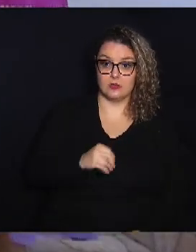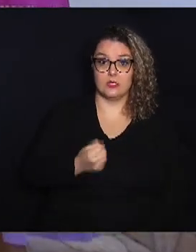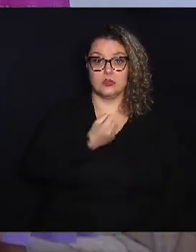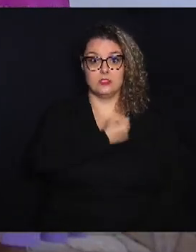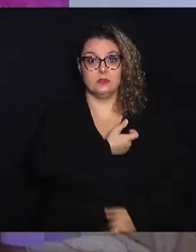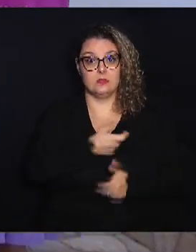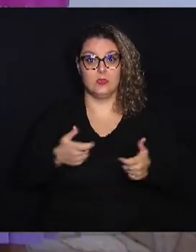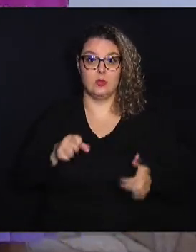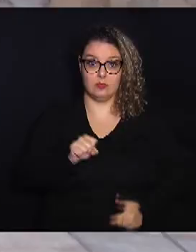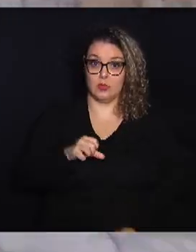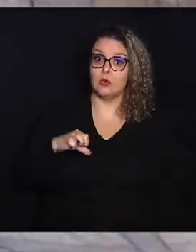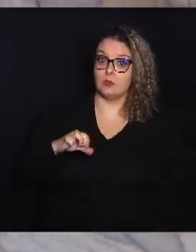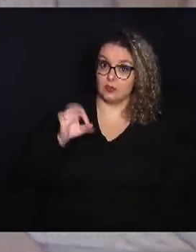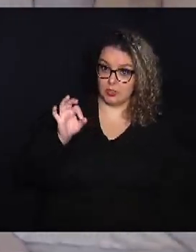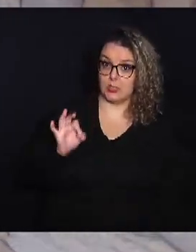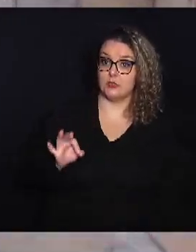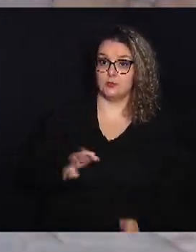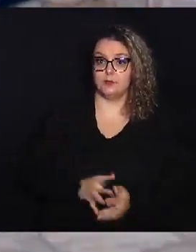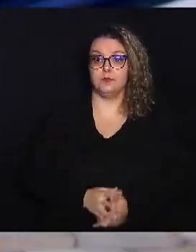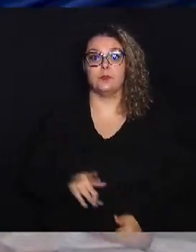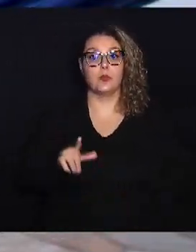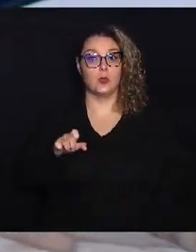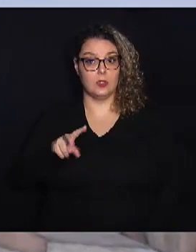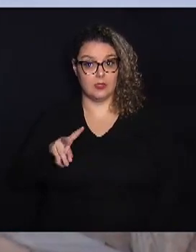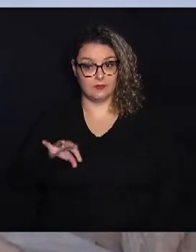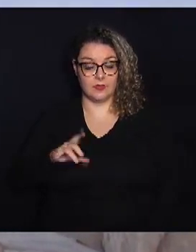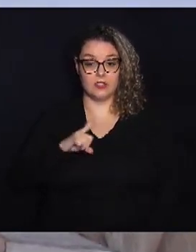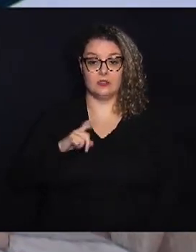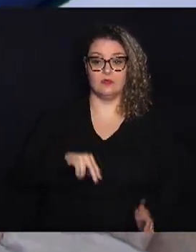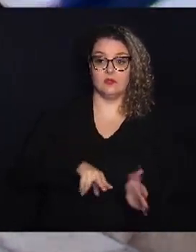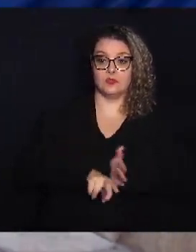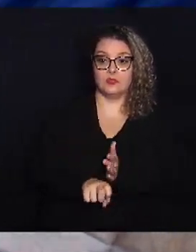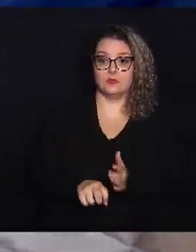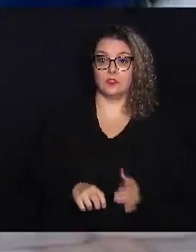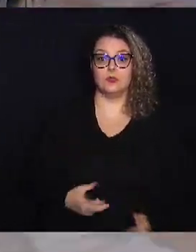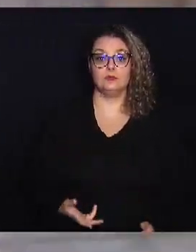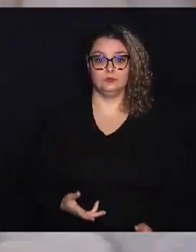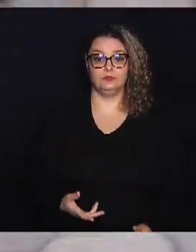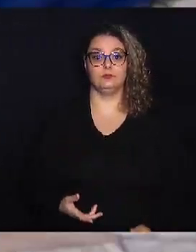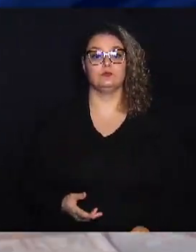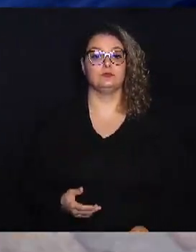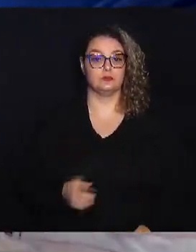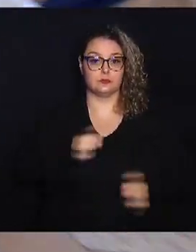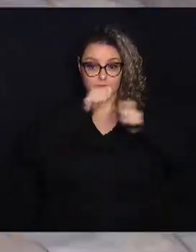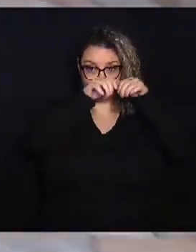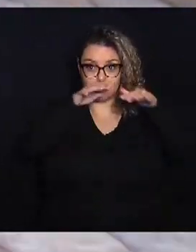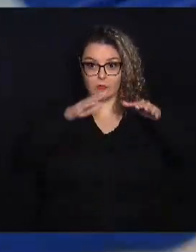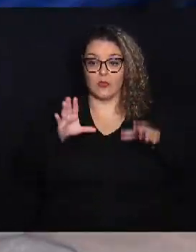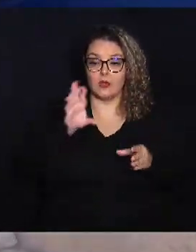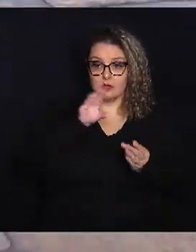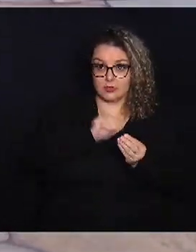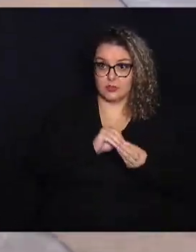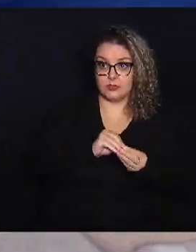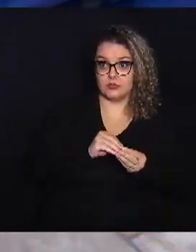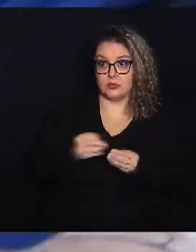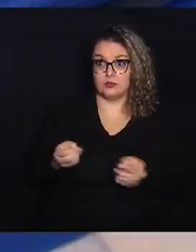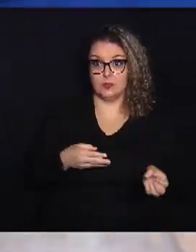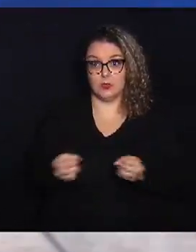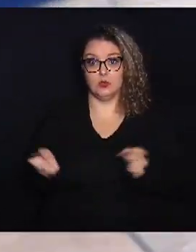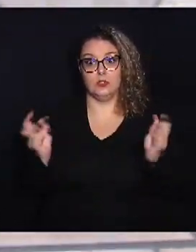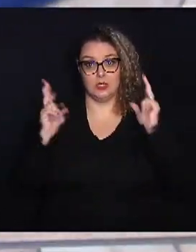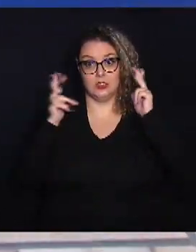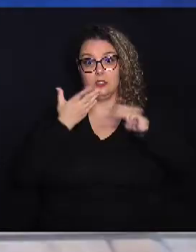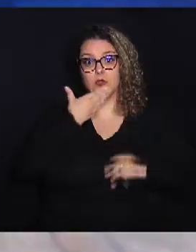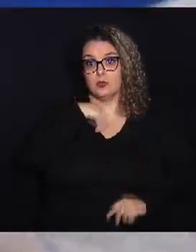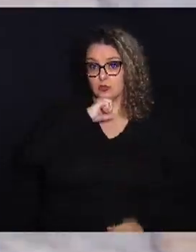para 89%. O Levi teve o diagnóstico de autismo fechado recentemente. E um dos motivos que alertou os pais